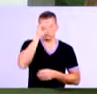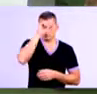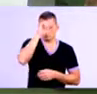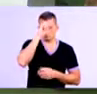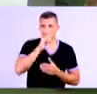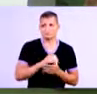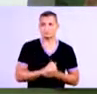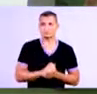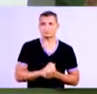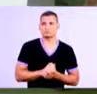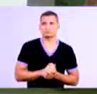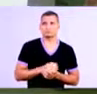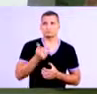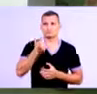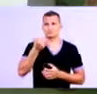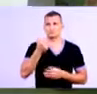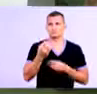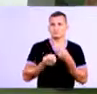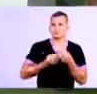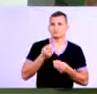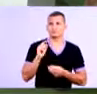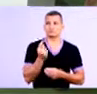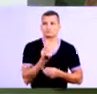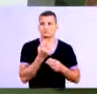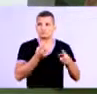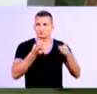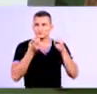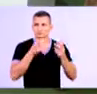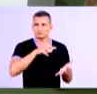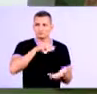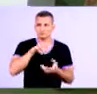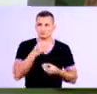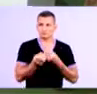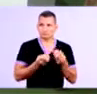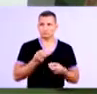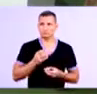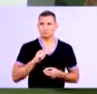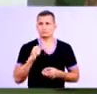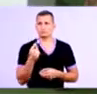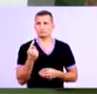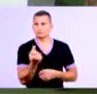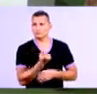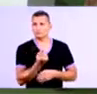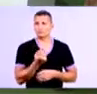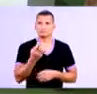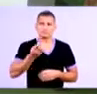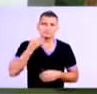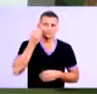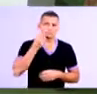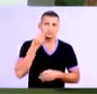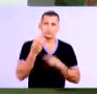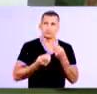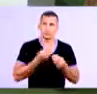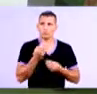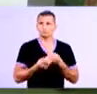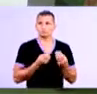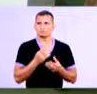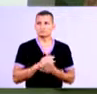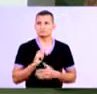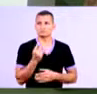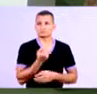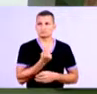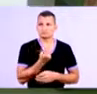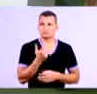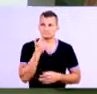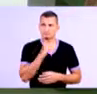primeiro, como nós percebemos o mundo, como são as nossas experiências, como nós pegamos isso e conseguimos,